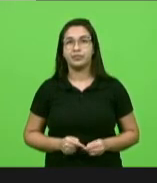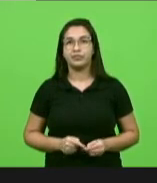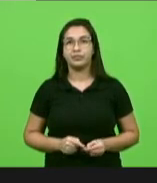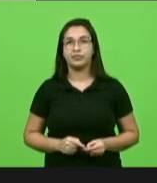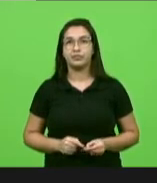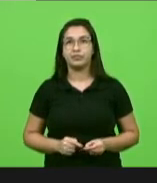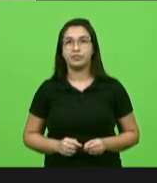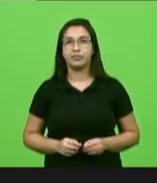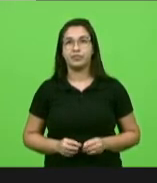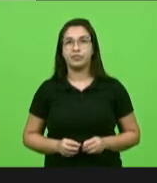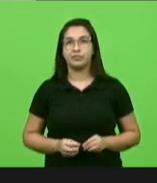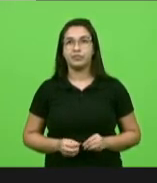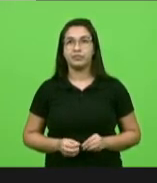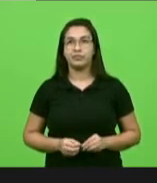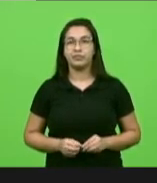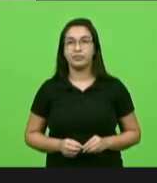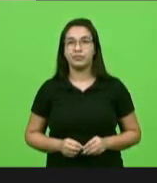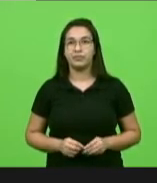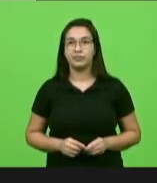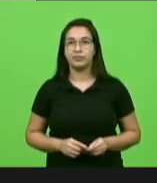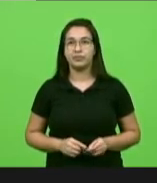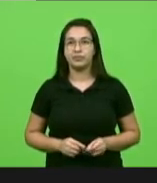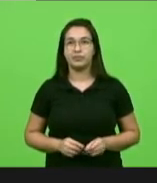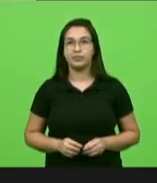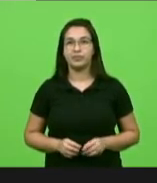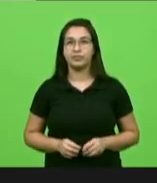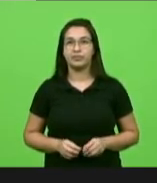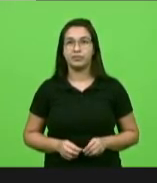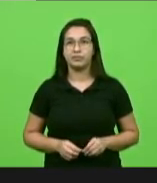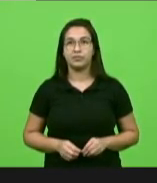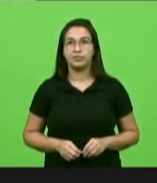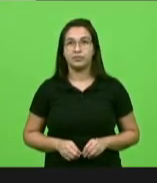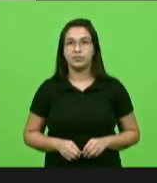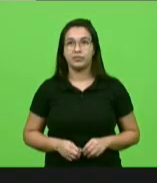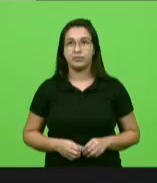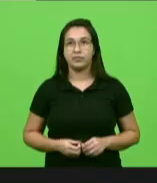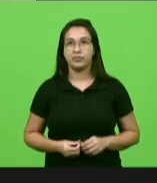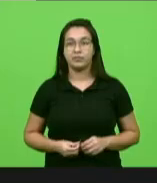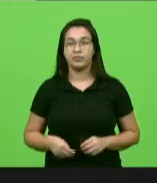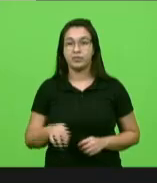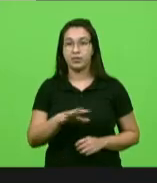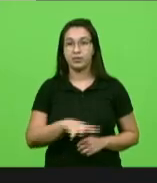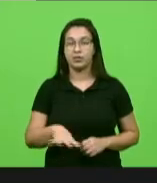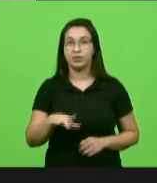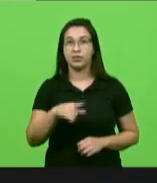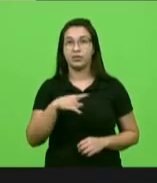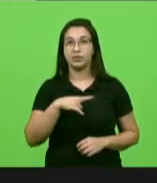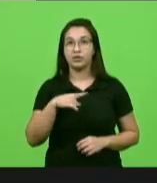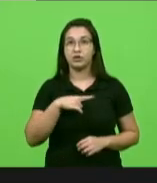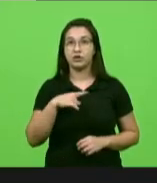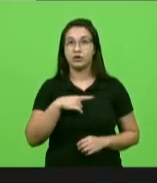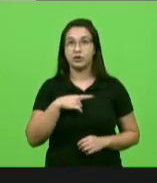Nós temos aqui uma situação